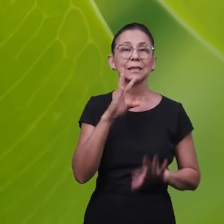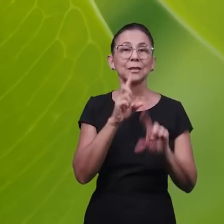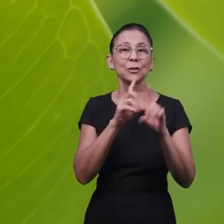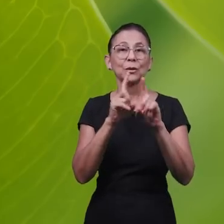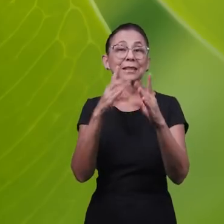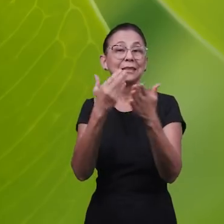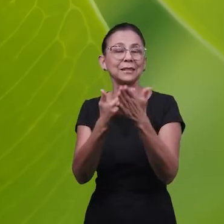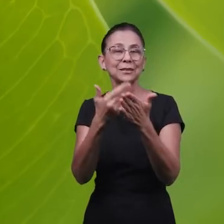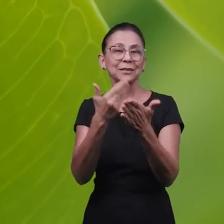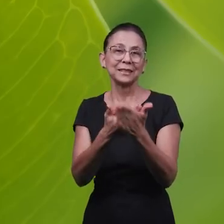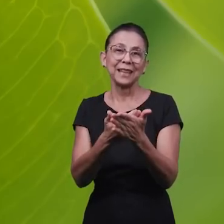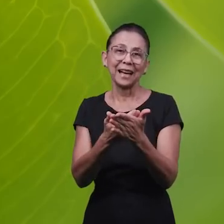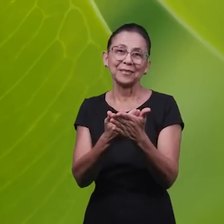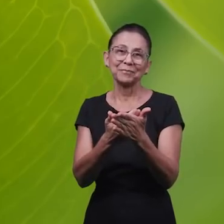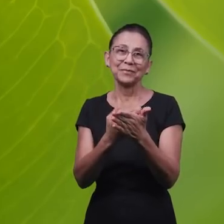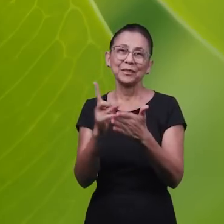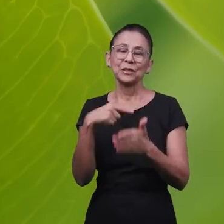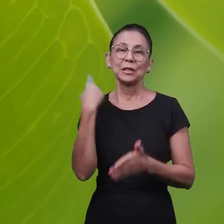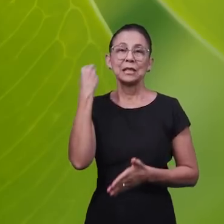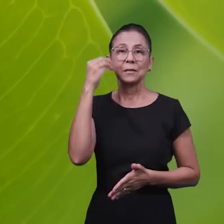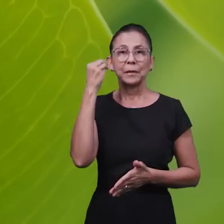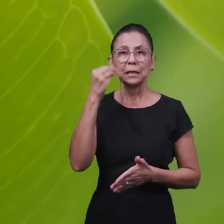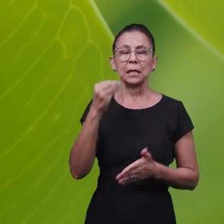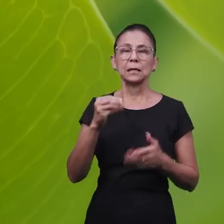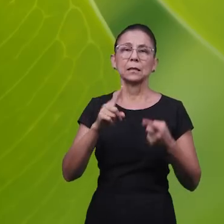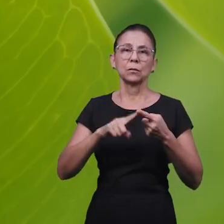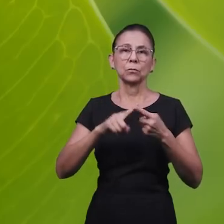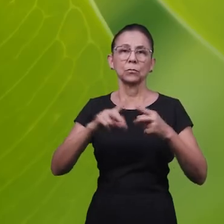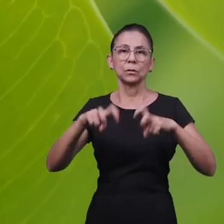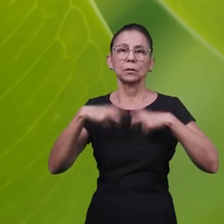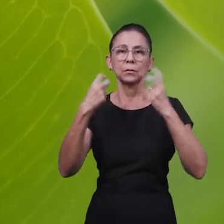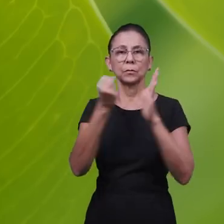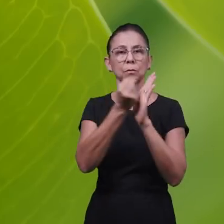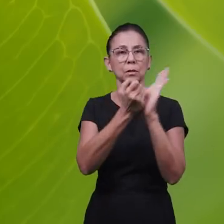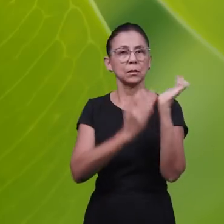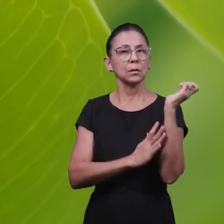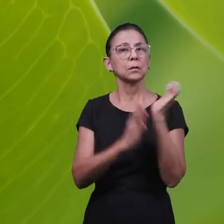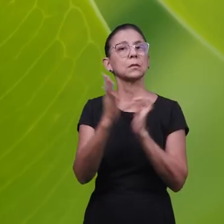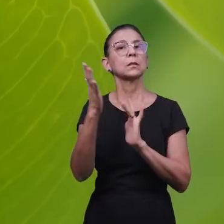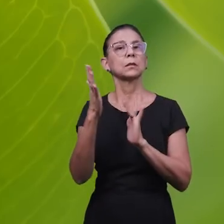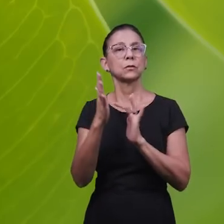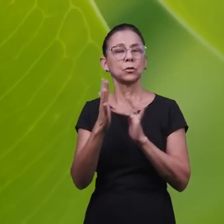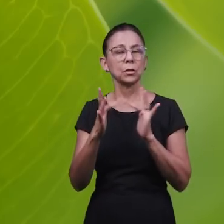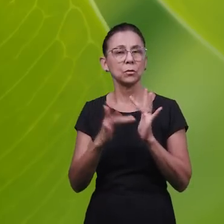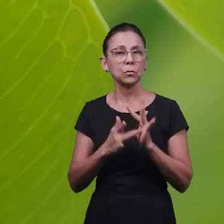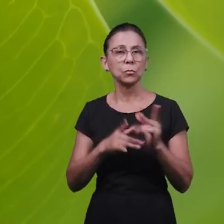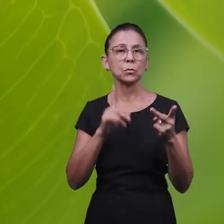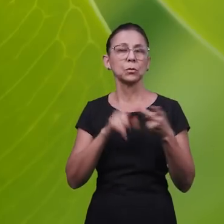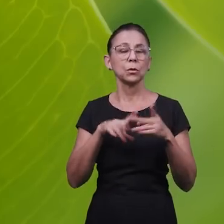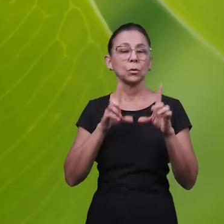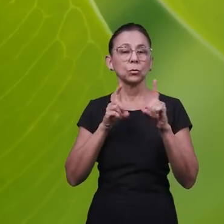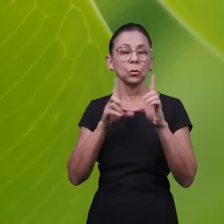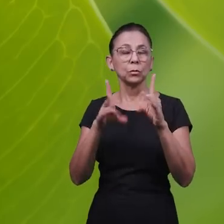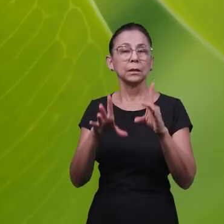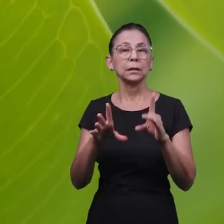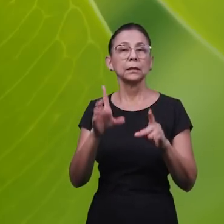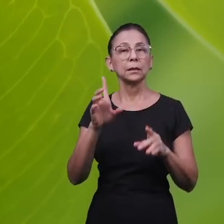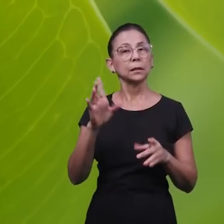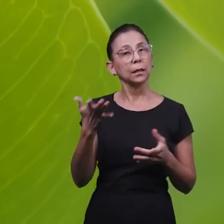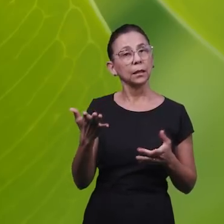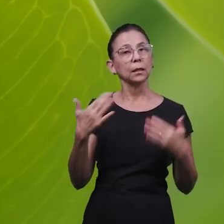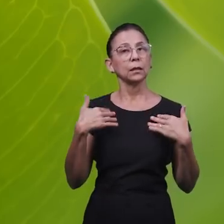doutrinas, por isso nós temos tido experiências com o clamor pelo sangue de Jesus, com a doutrina do corpo de Cristo.